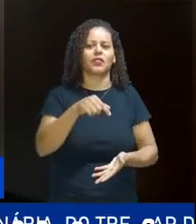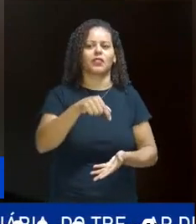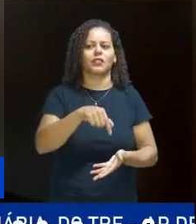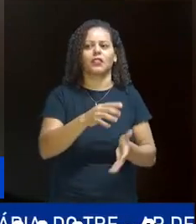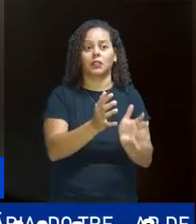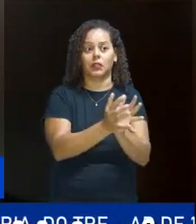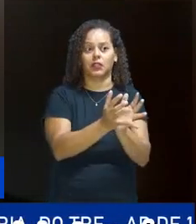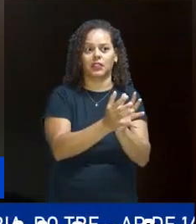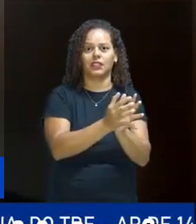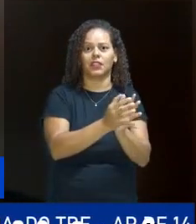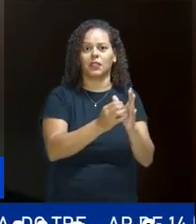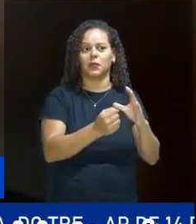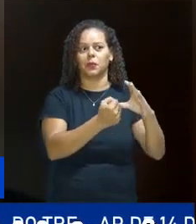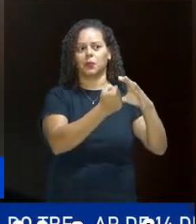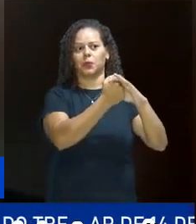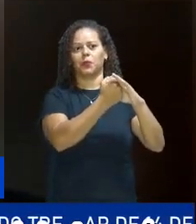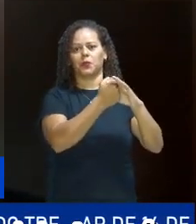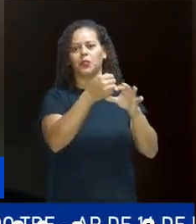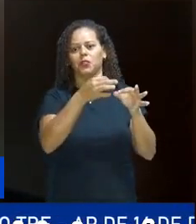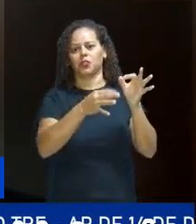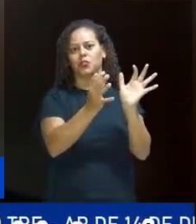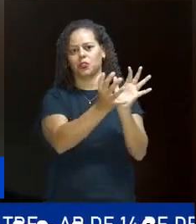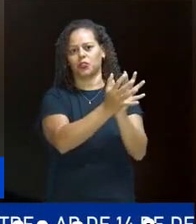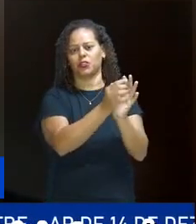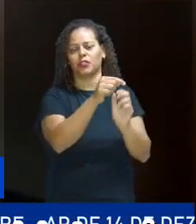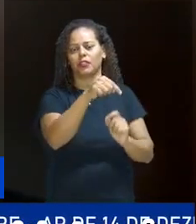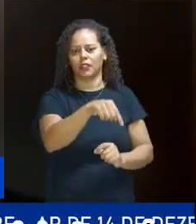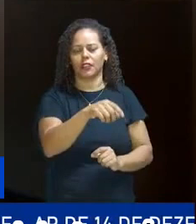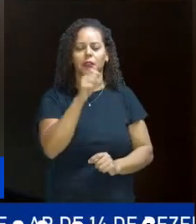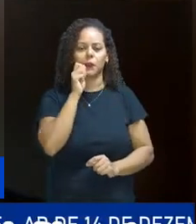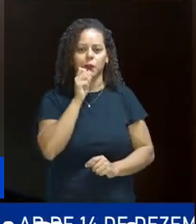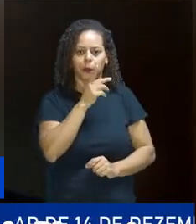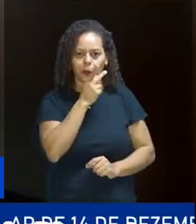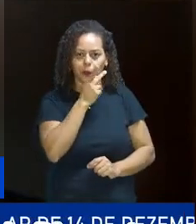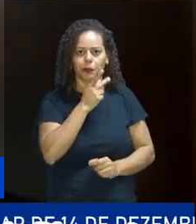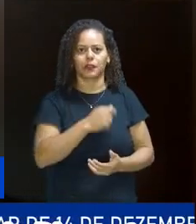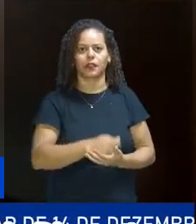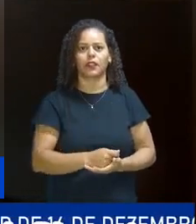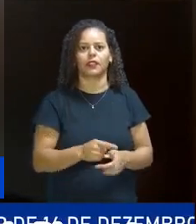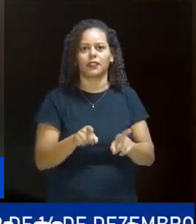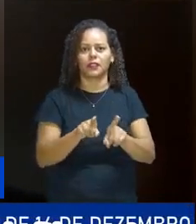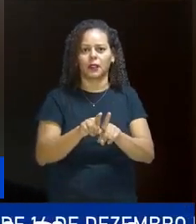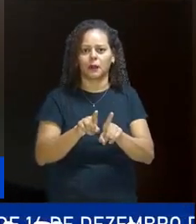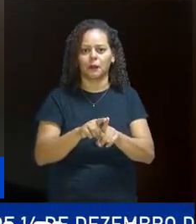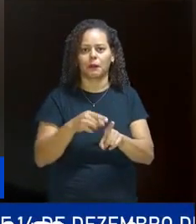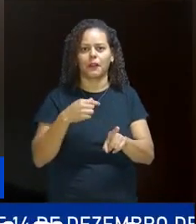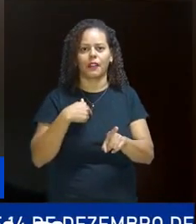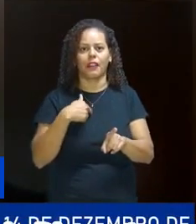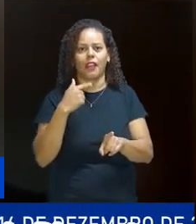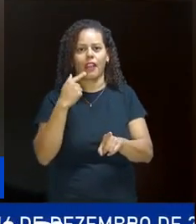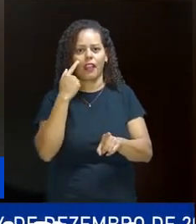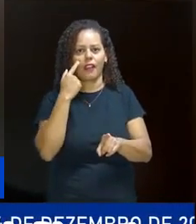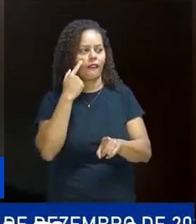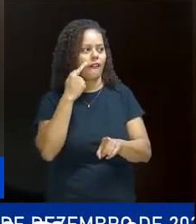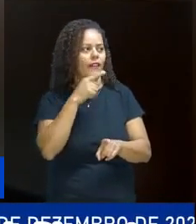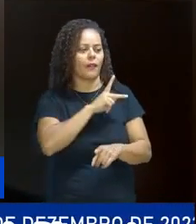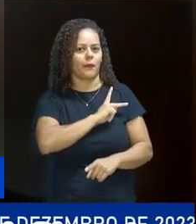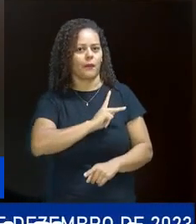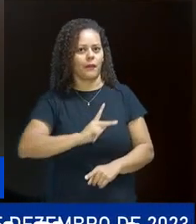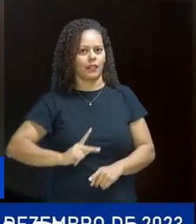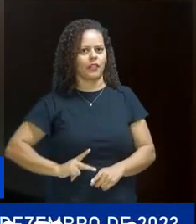desfocado. Egrégio Tribunal da Regional Eleitoral do Amapá. E, como já ressaltado pelo nosso